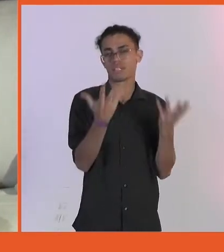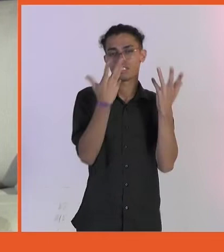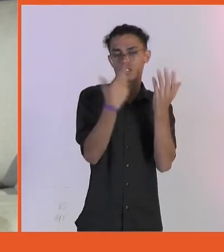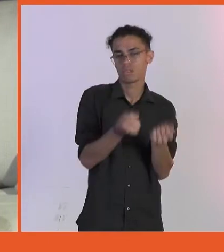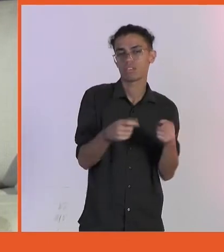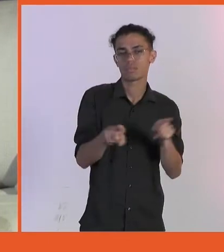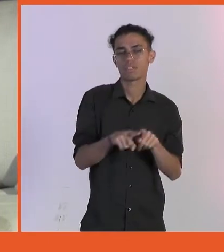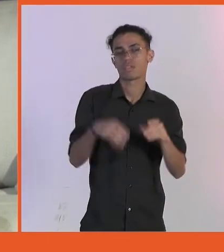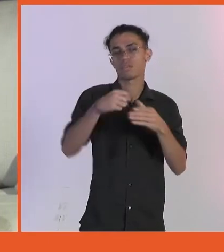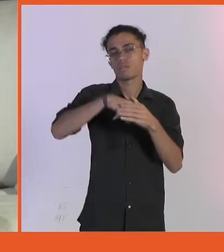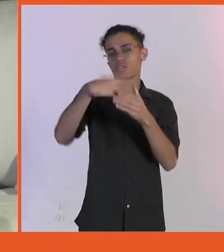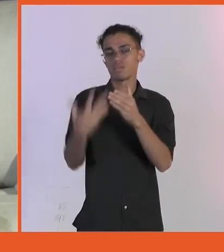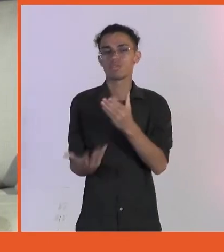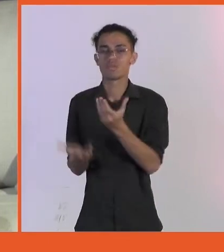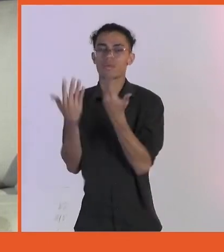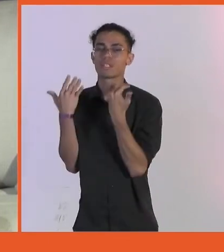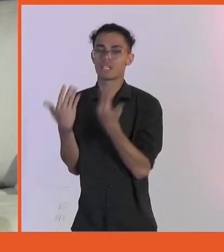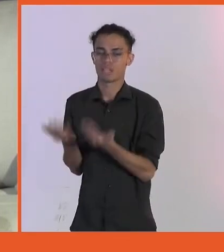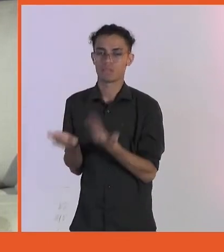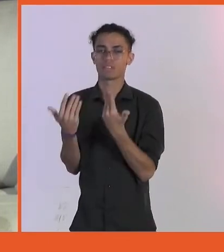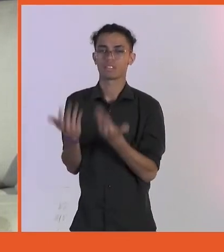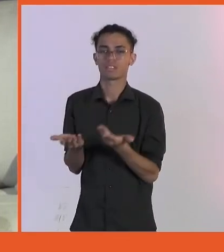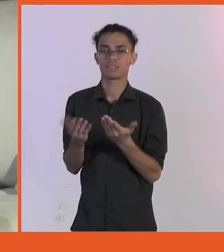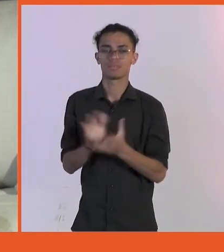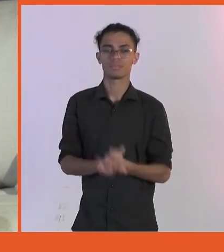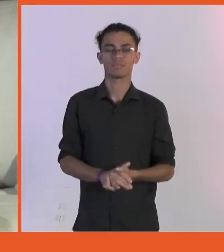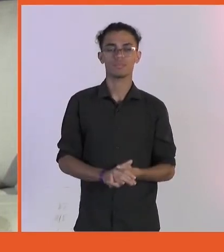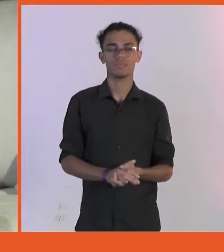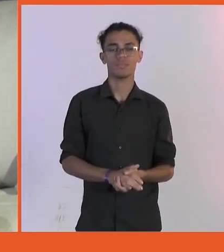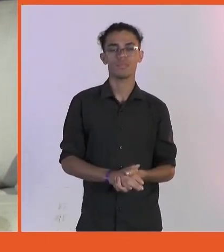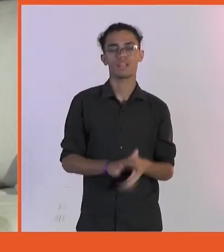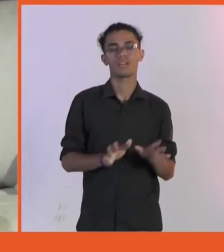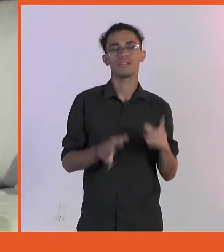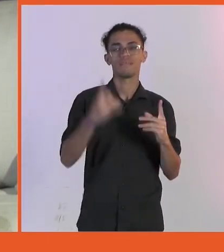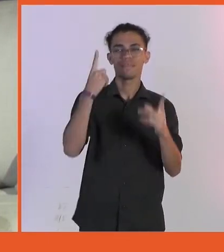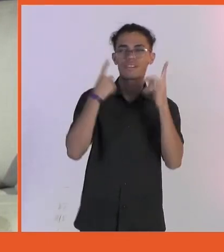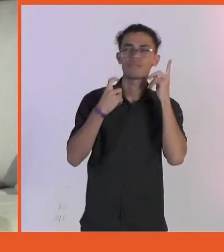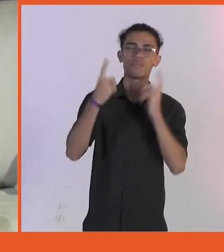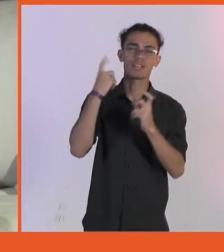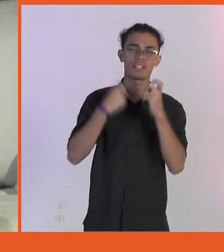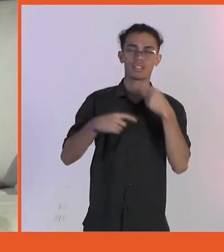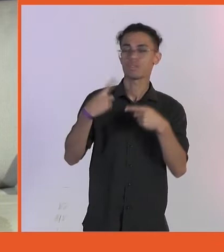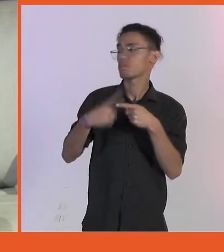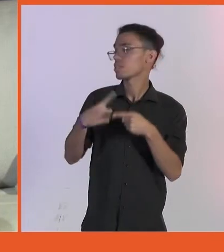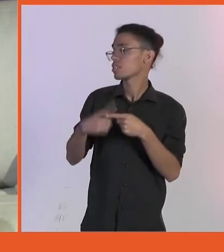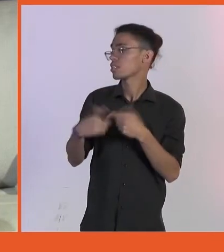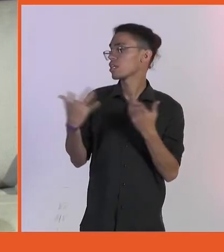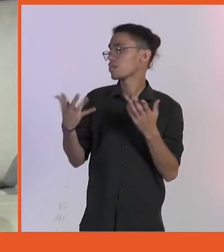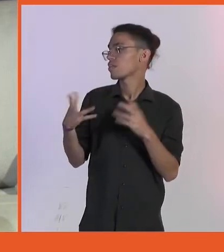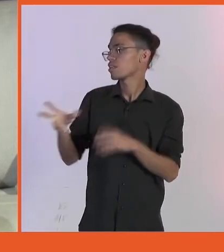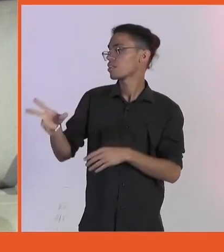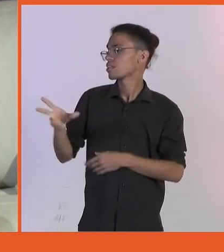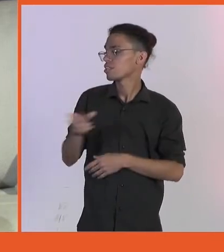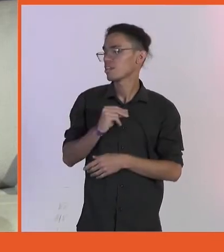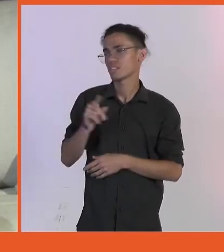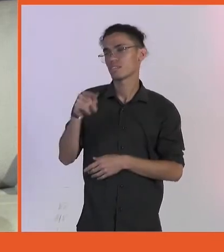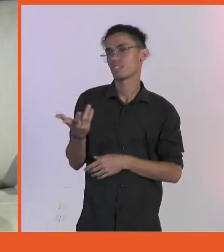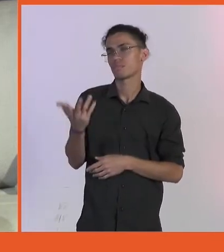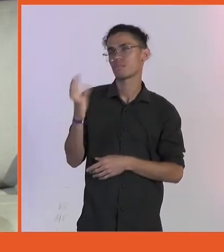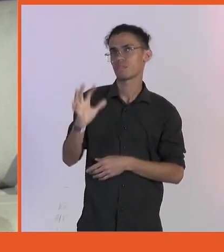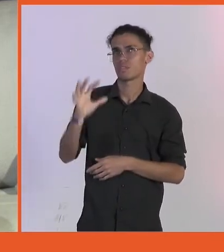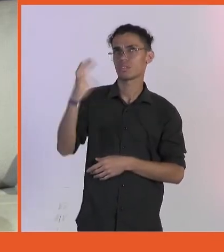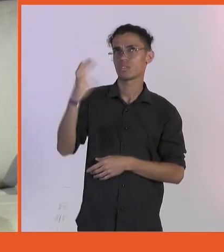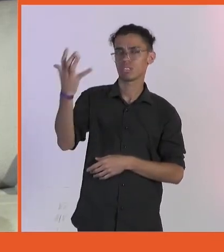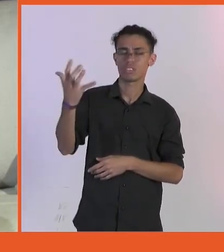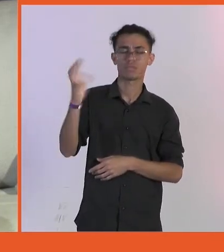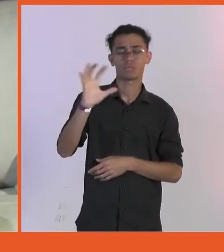de fazer um conteúdo mais leve também, sabe? Acho que a galera ficou preocupada com a gente também, porque acho que tava todo mundo pensando, pô, isso também pode acontecer com